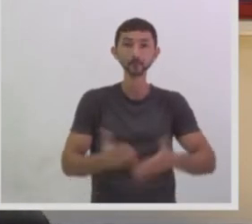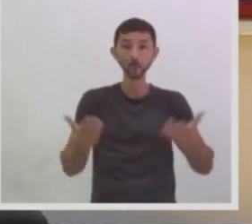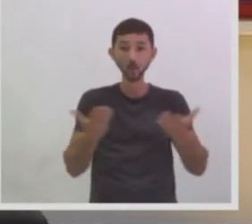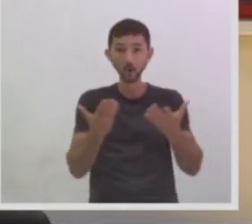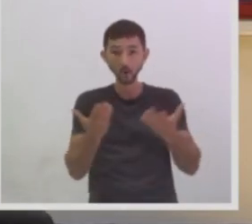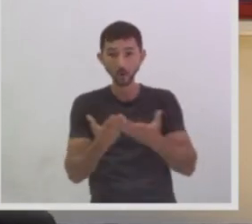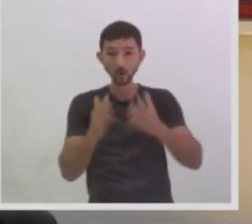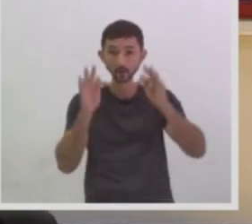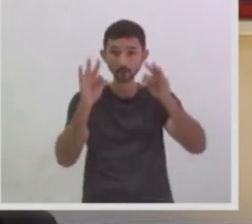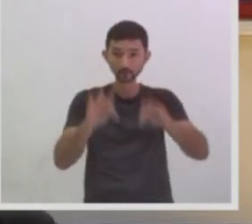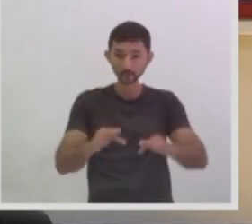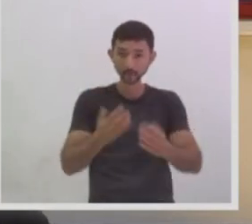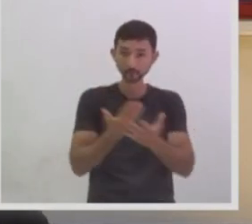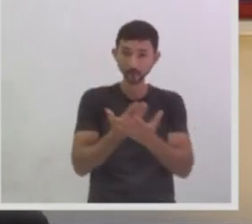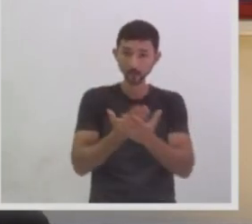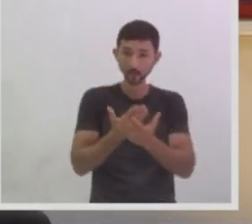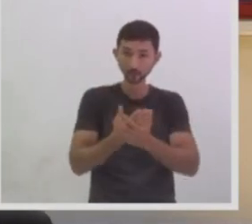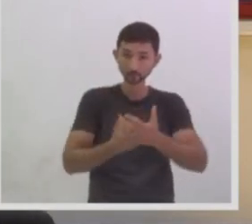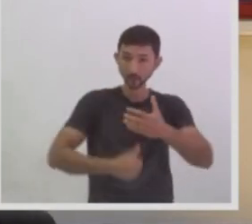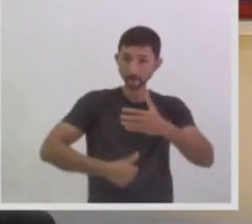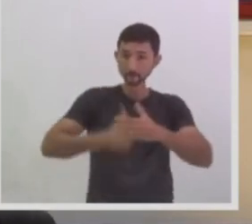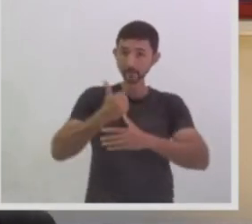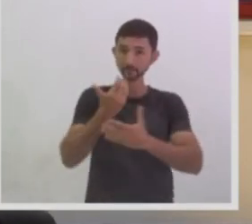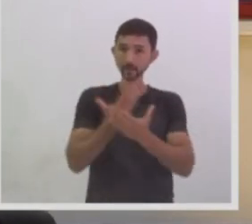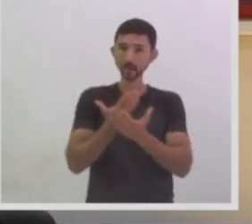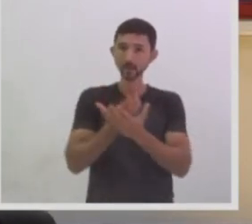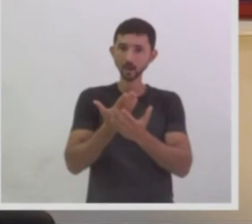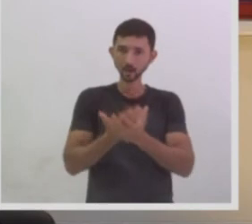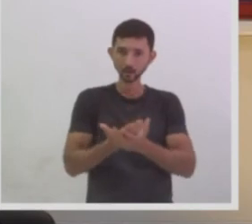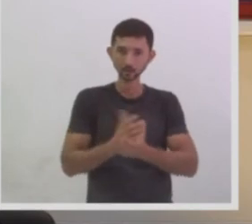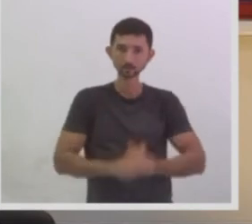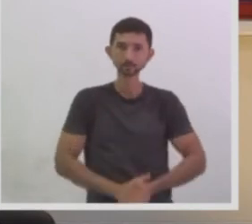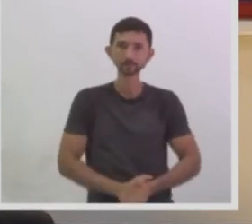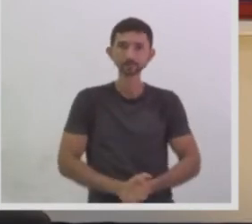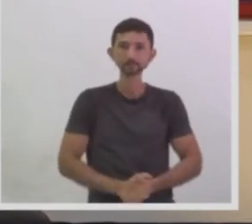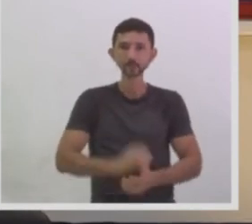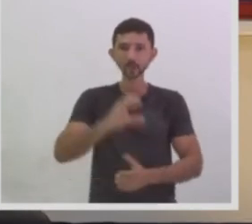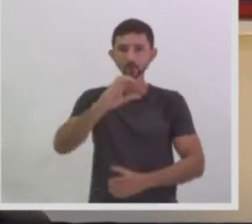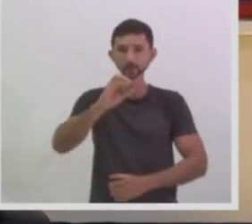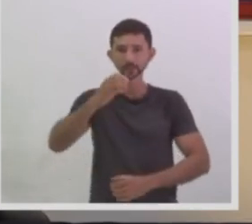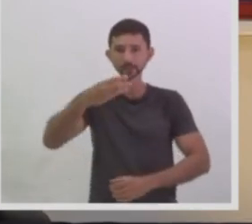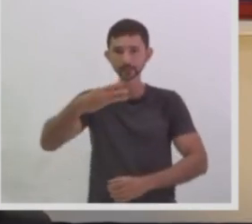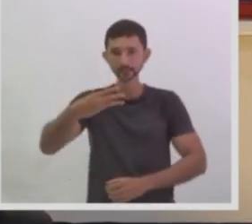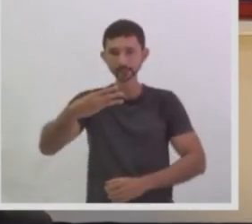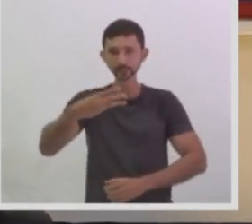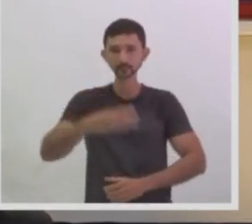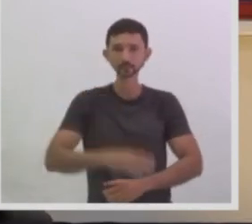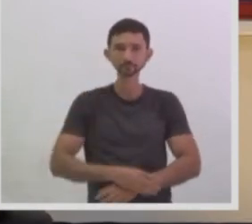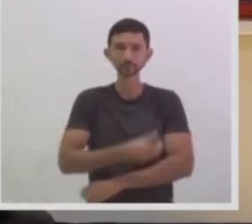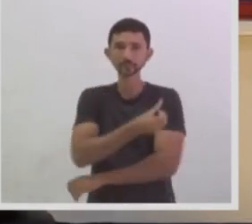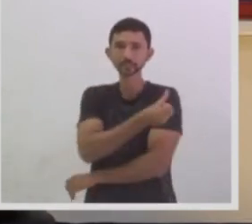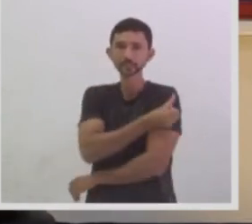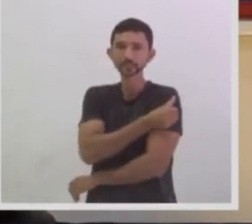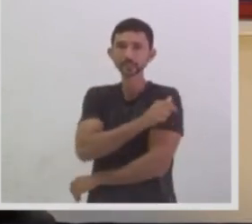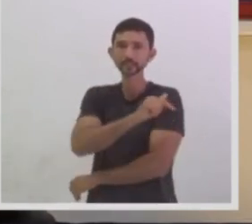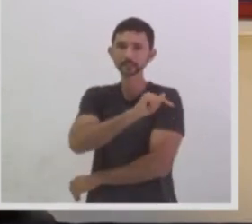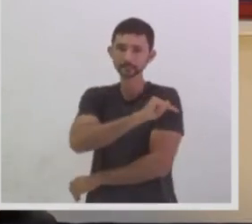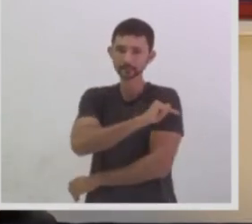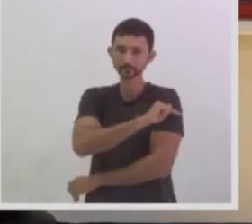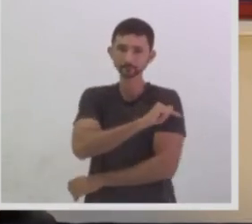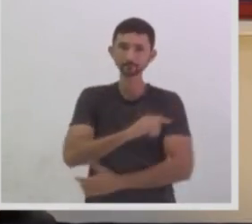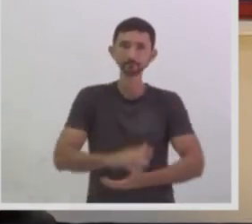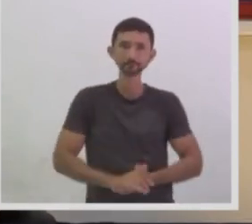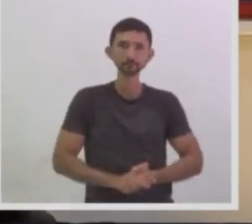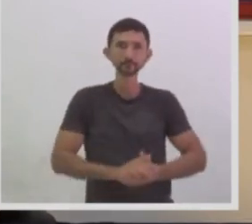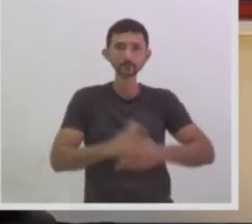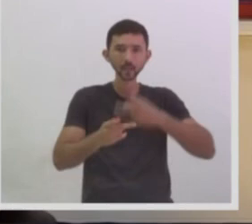nossa aula de hoje, a primeira aula destinada ao C3, né, ao 6º e 7º ano, eu quero dizer